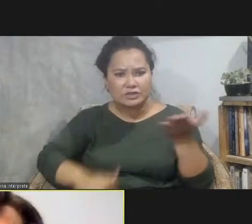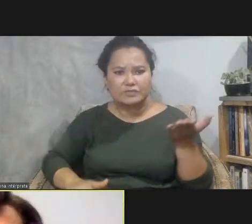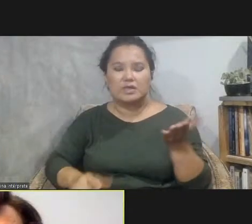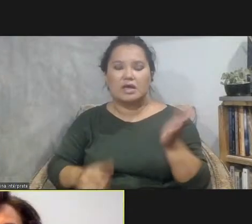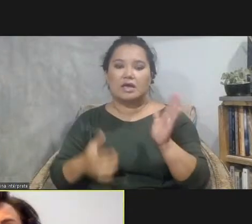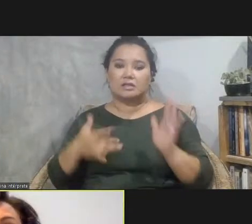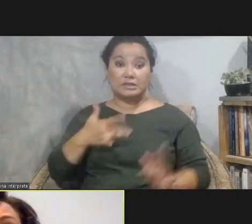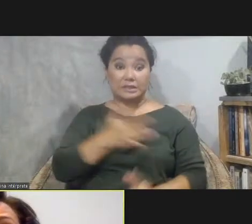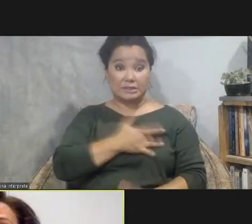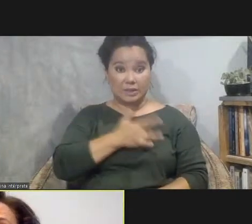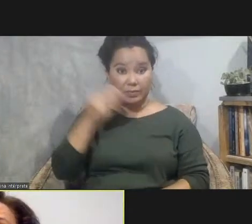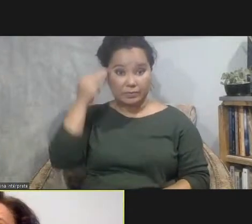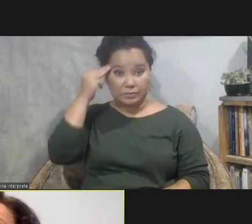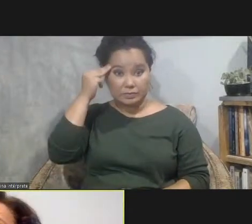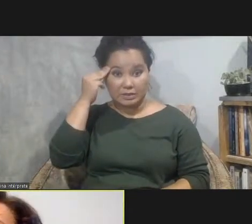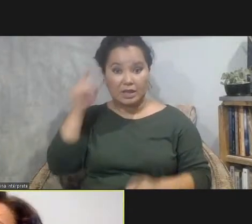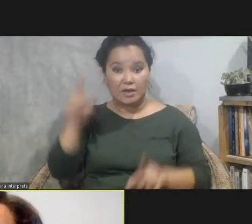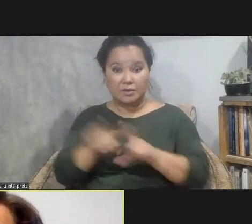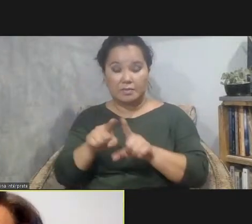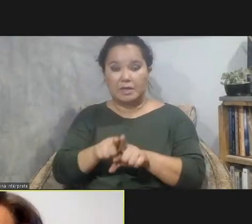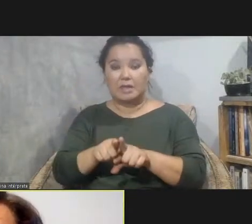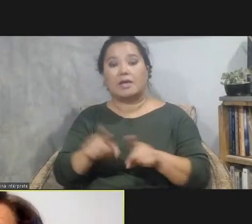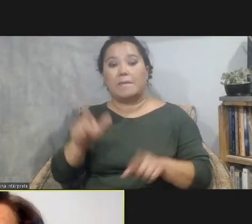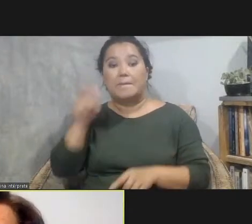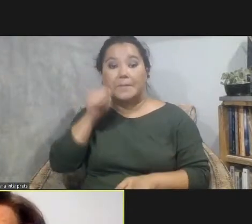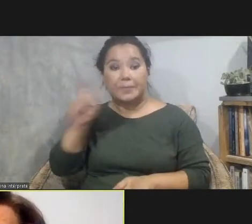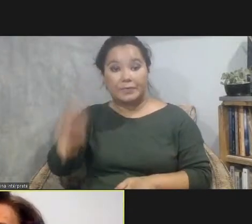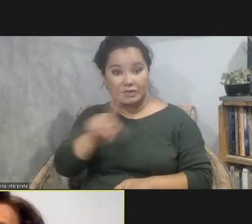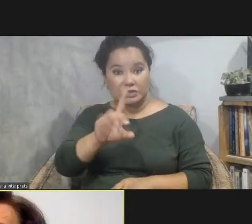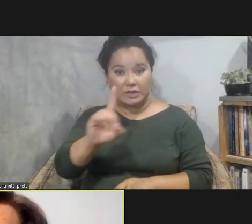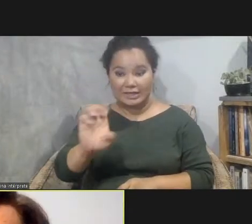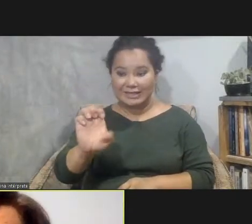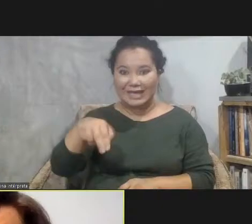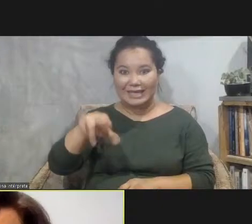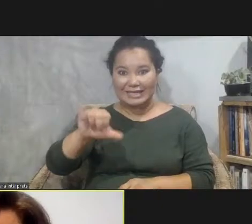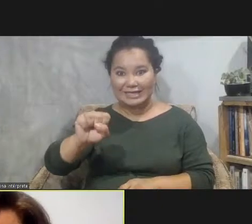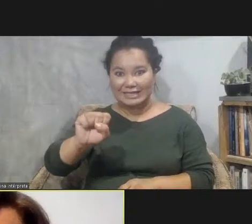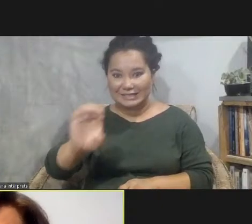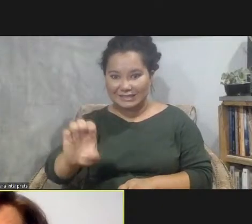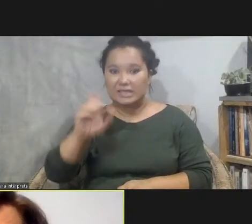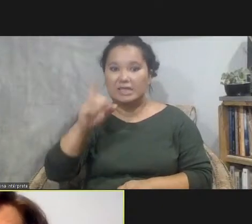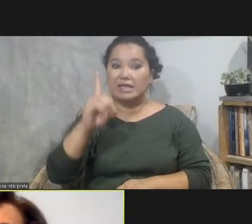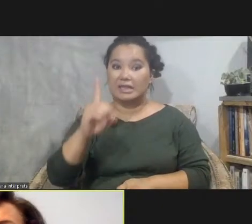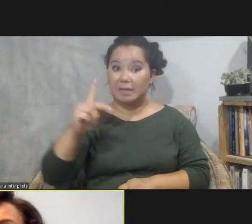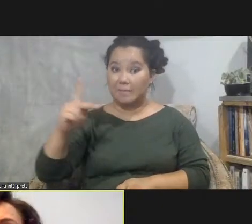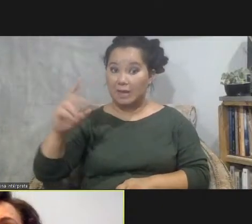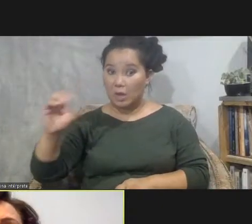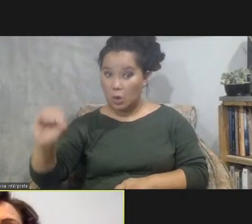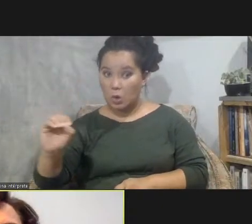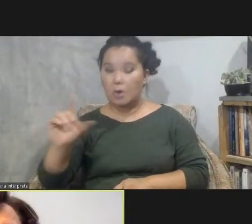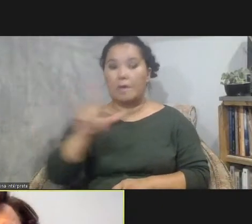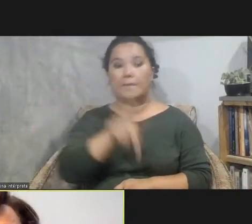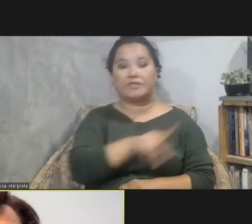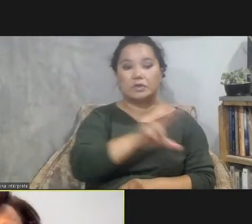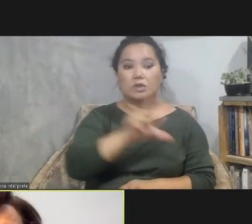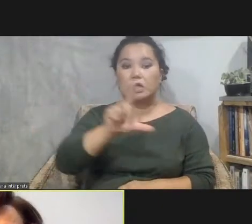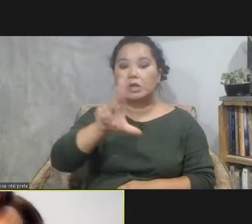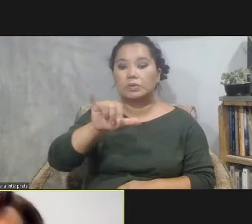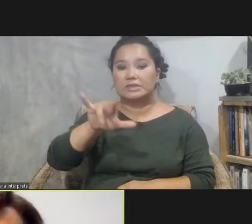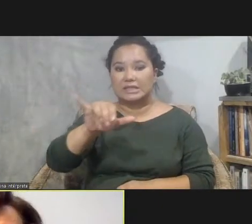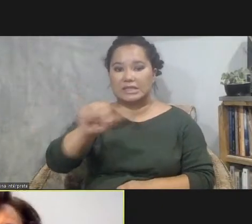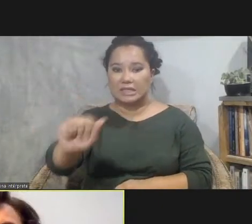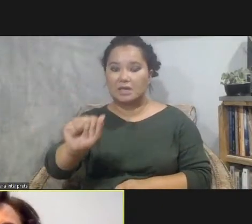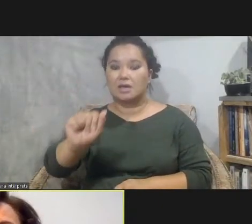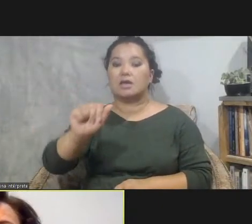viver. Agradeço também à professora Denise, do DPO, professora Lucília, do DAF, e ao Carlos Mota, do